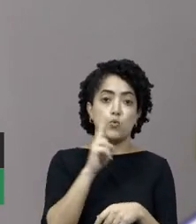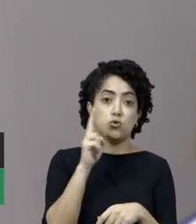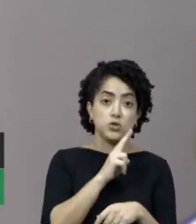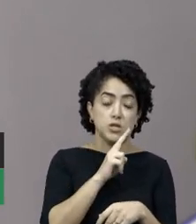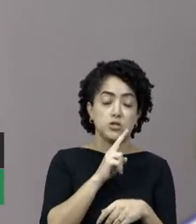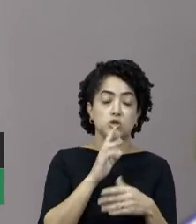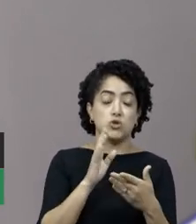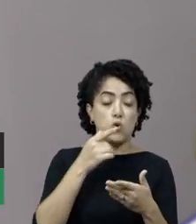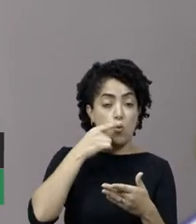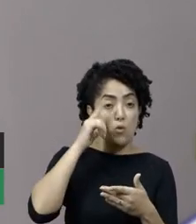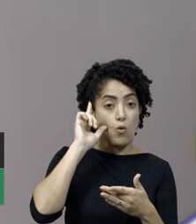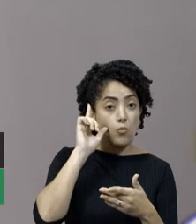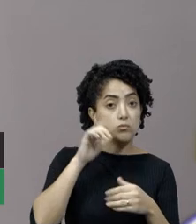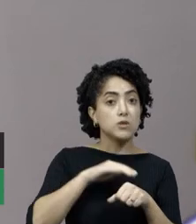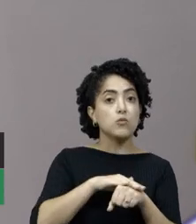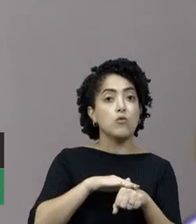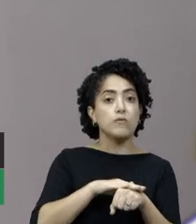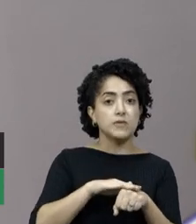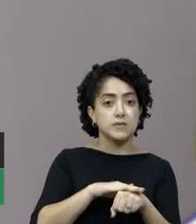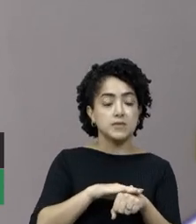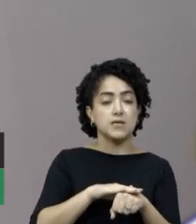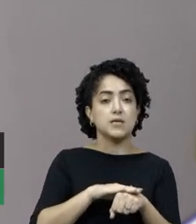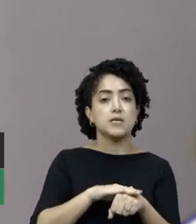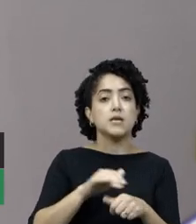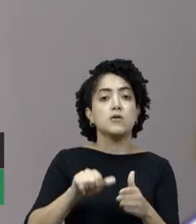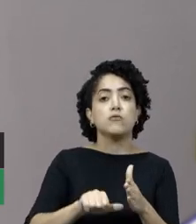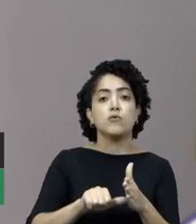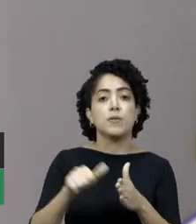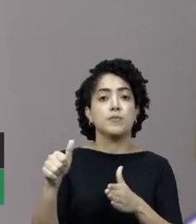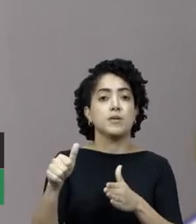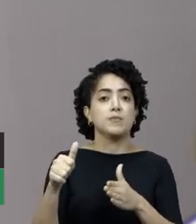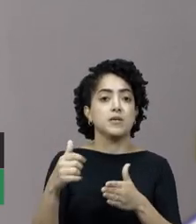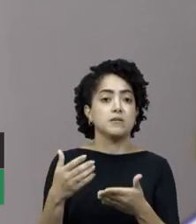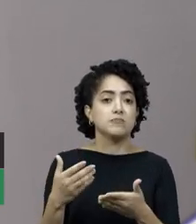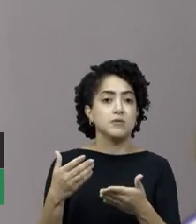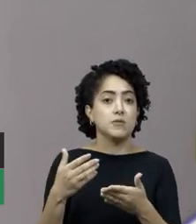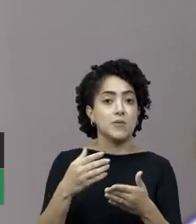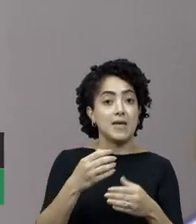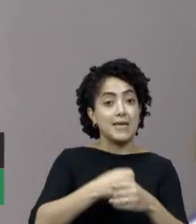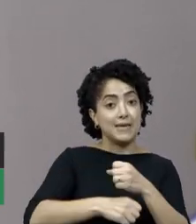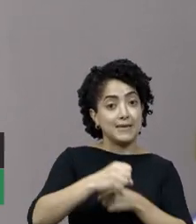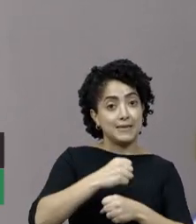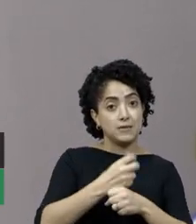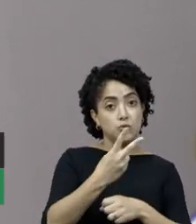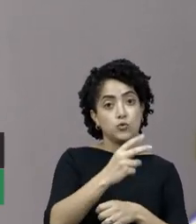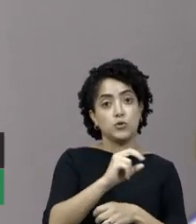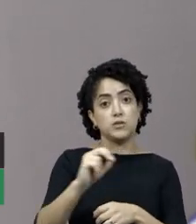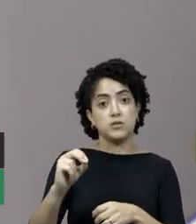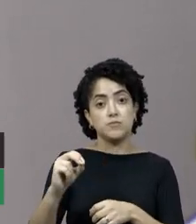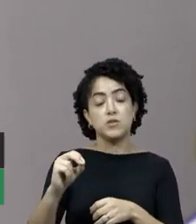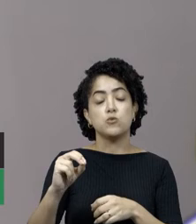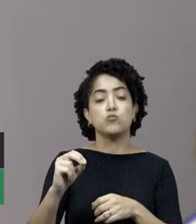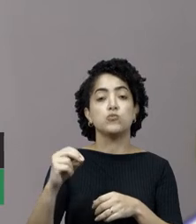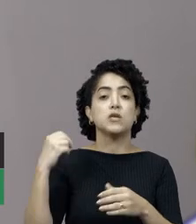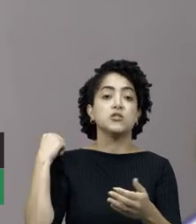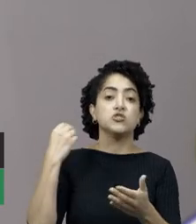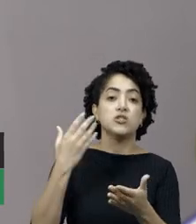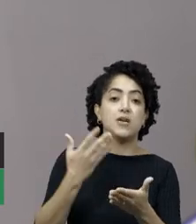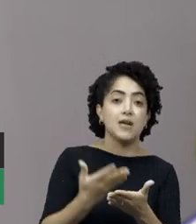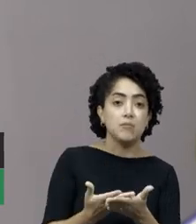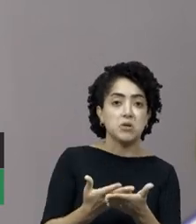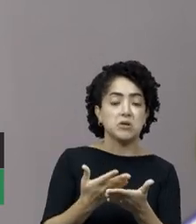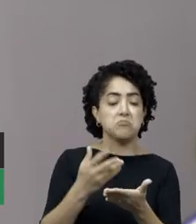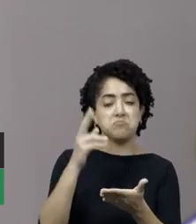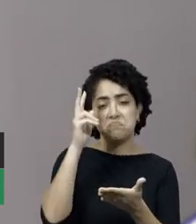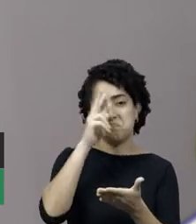inclusive, ontem, eu assumi pela primeira vez, quando eu entrei na política, em 2000, 2001, de lá para cá,